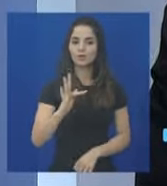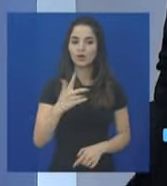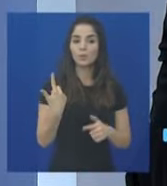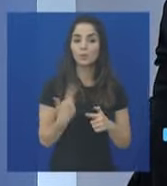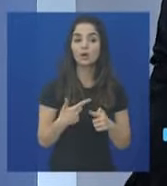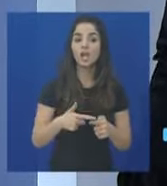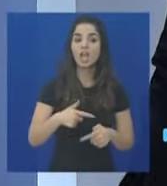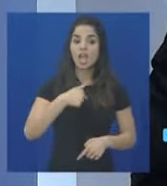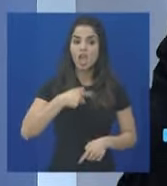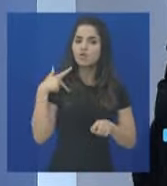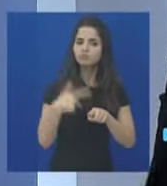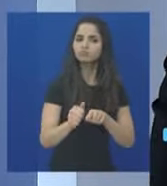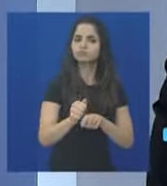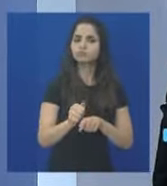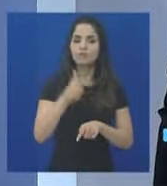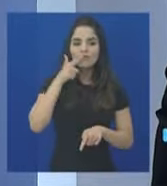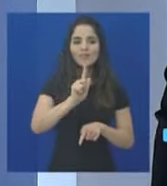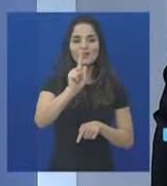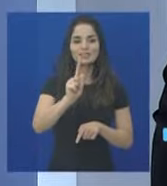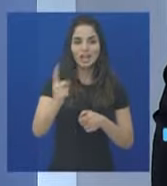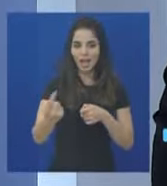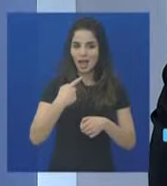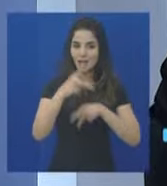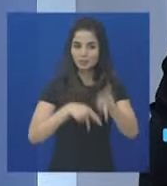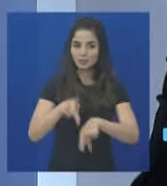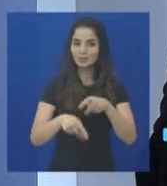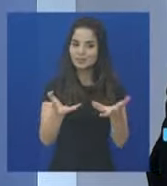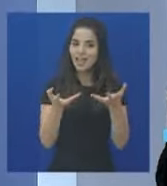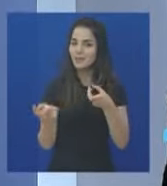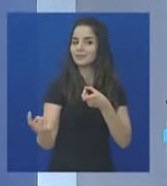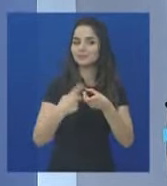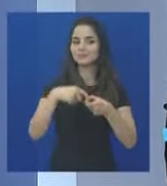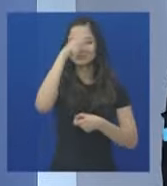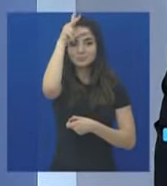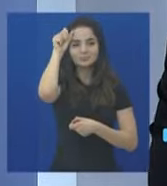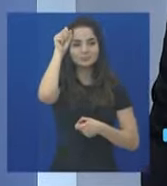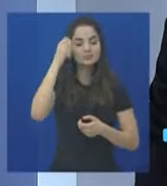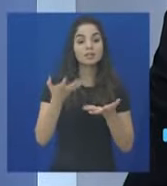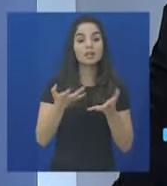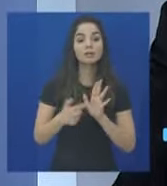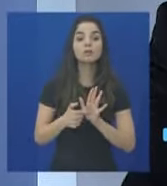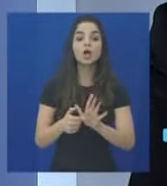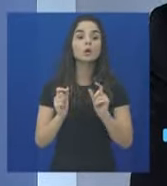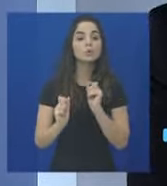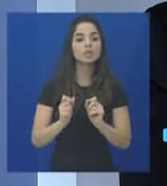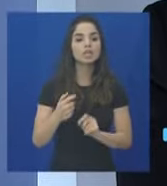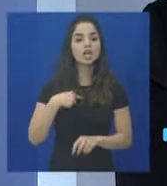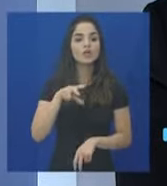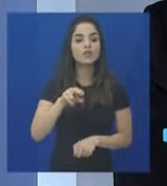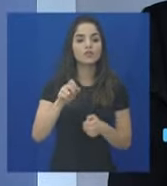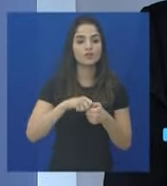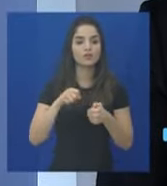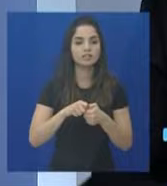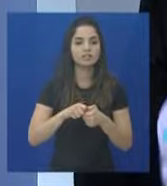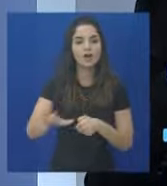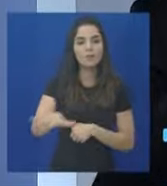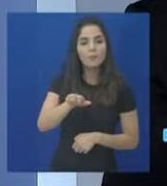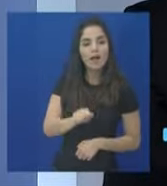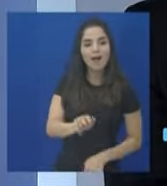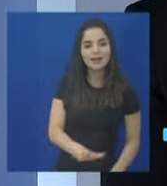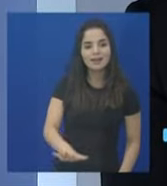eleito e a população quer que Marquinhos volte a ser prefeito. Eu quero apresentar que eu vou fazer, colocar as crianças dentro da sala de aula,